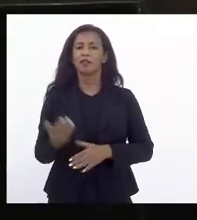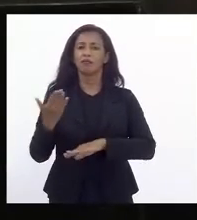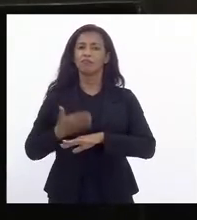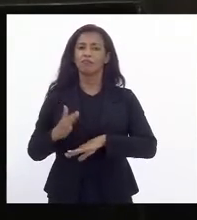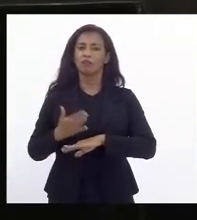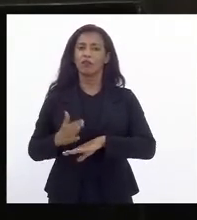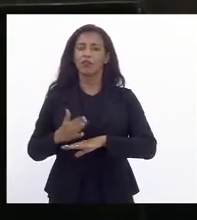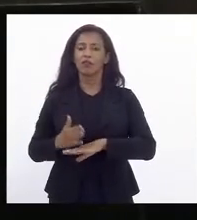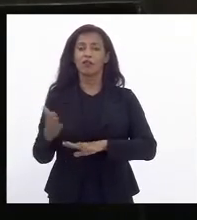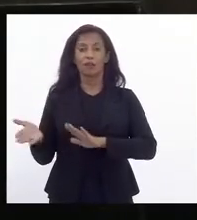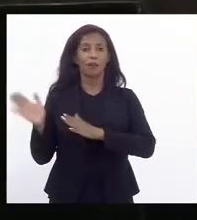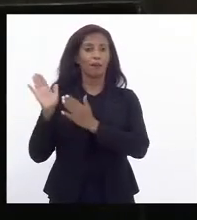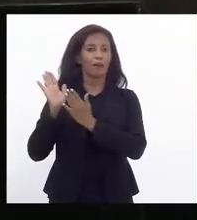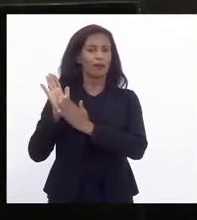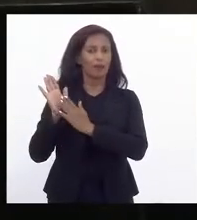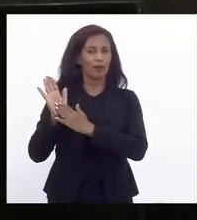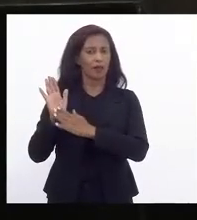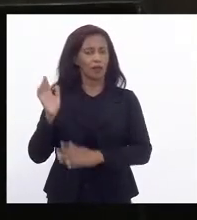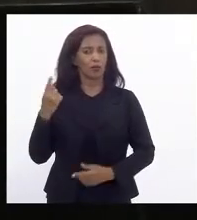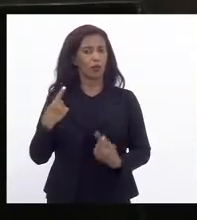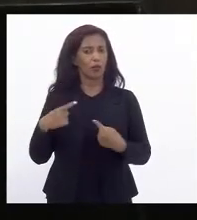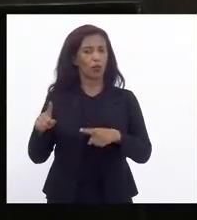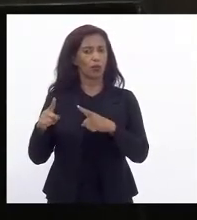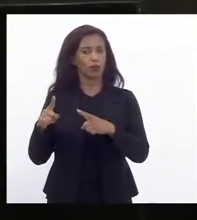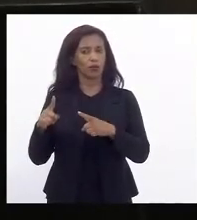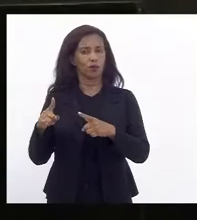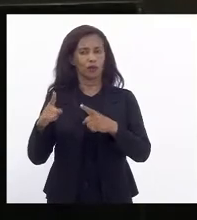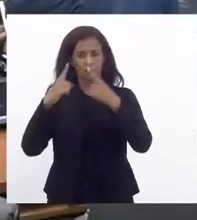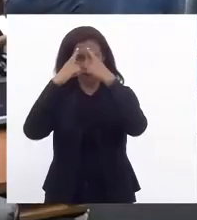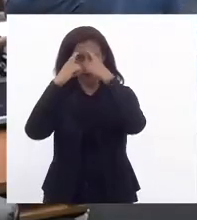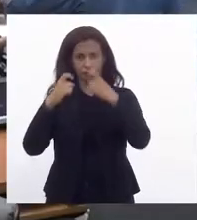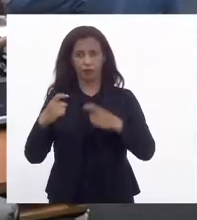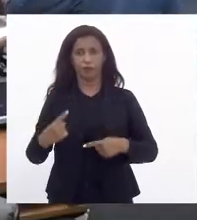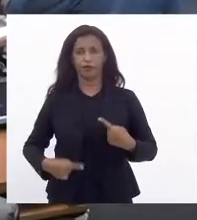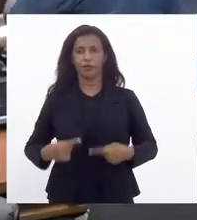de seus mandatos e contra a violência política.